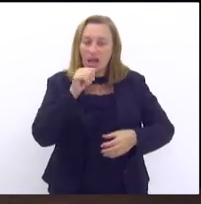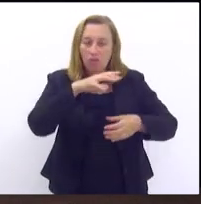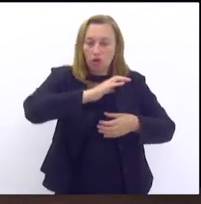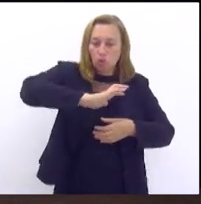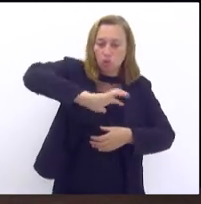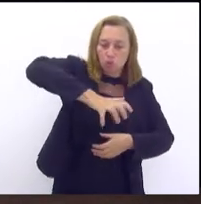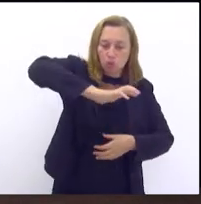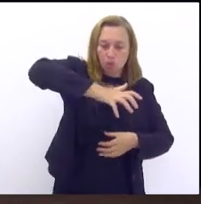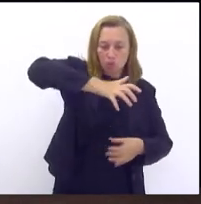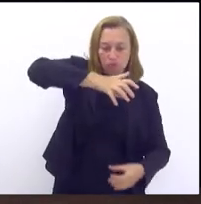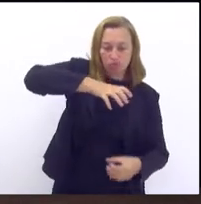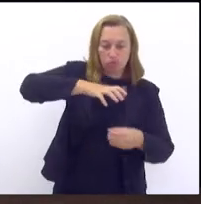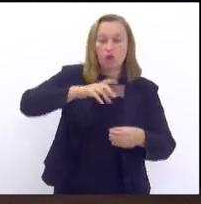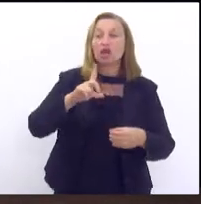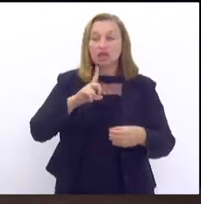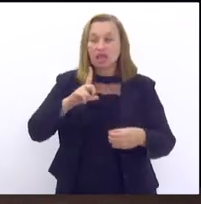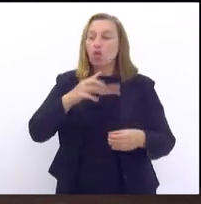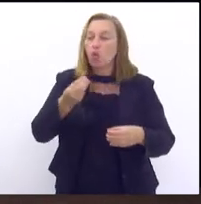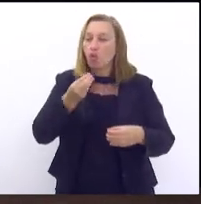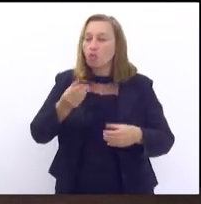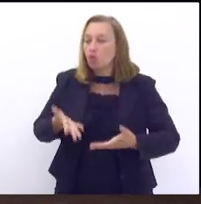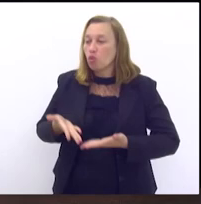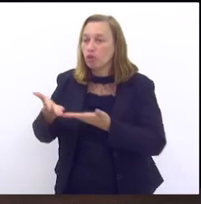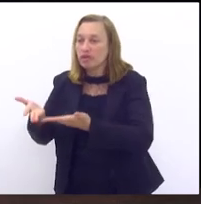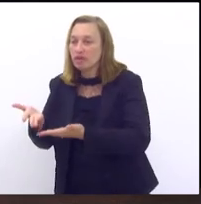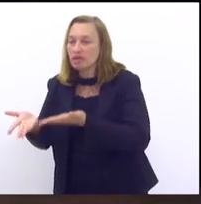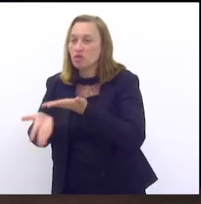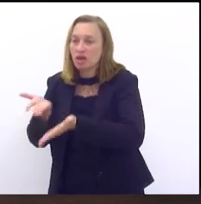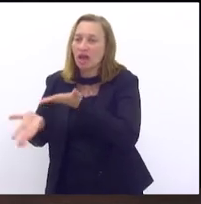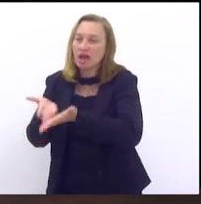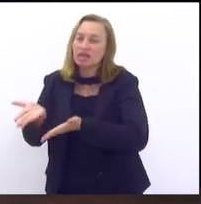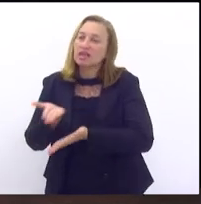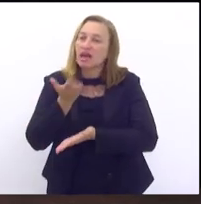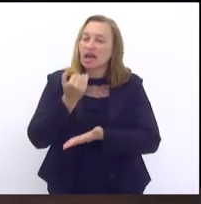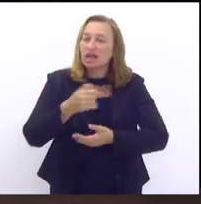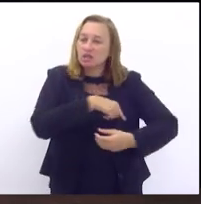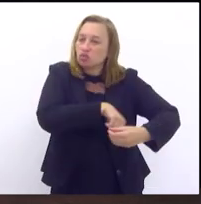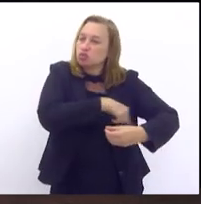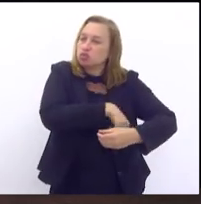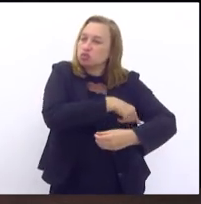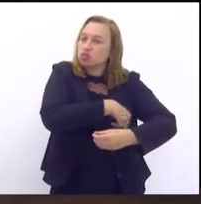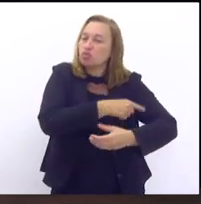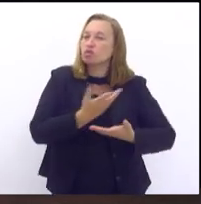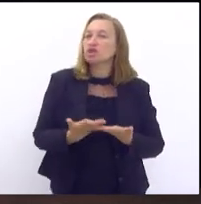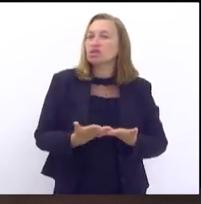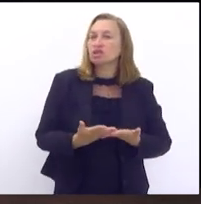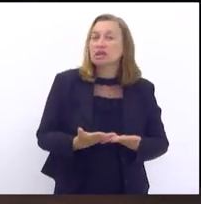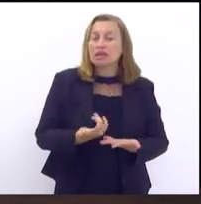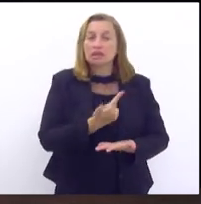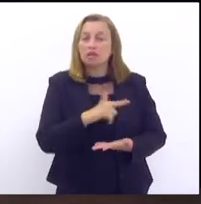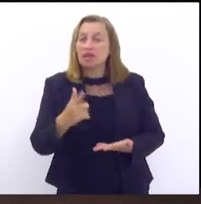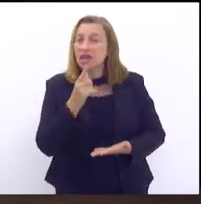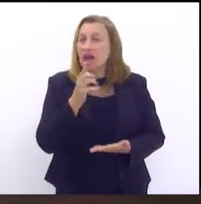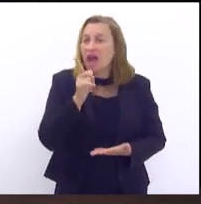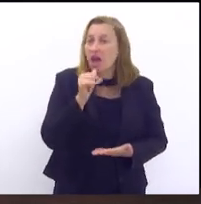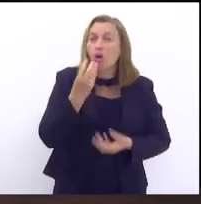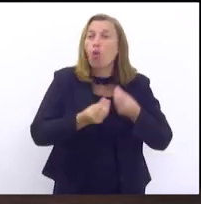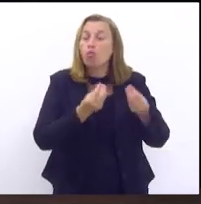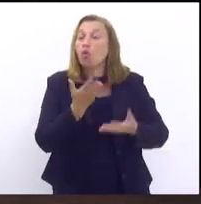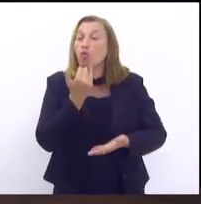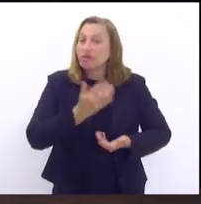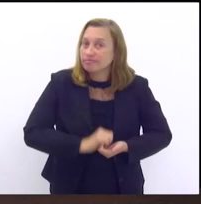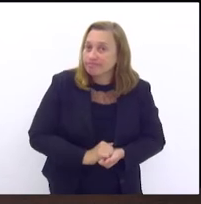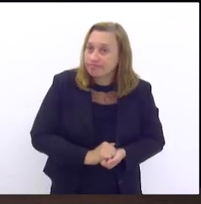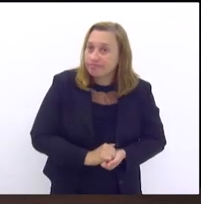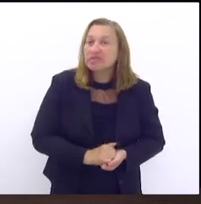você tem como cuidar de uma casa, cuidar de uma criança, fazer um alimento. Agora, quando você não tem água, você não consegue fazer nada. Então, essa